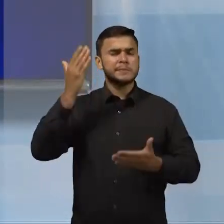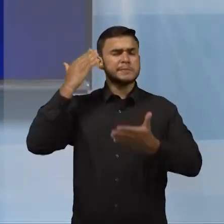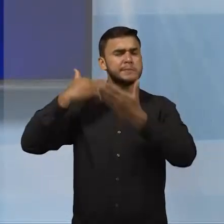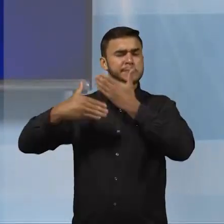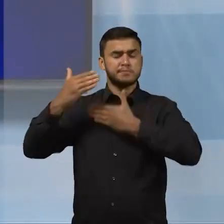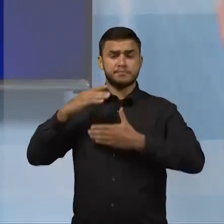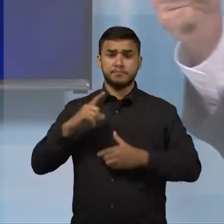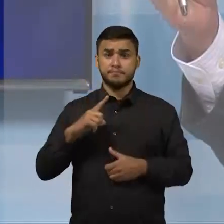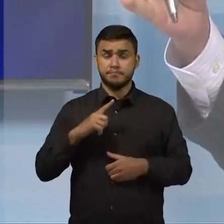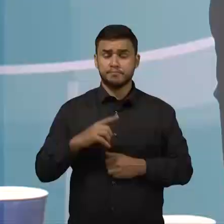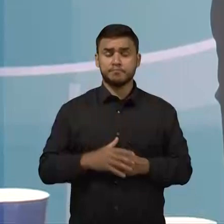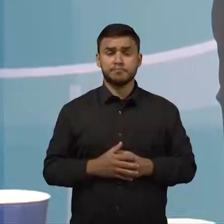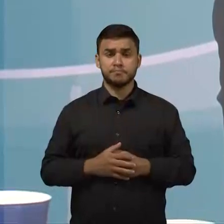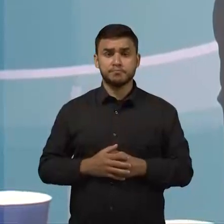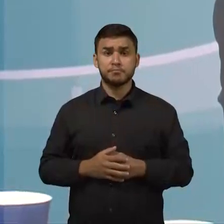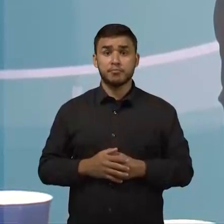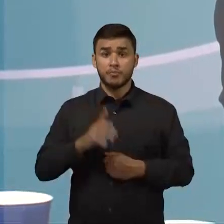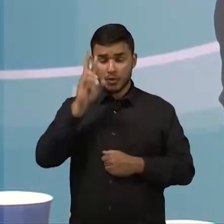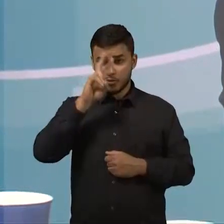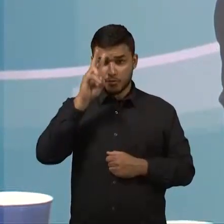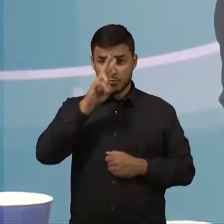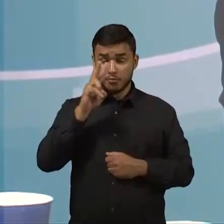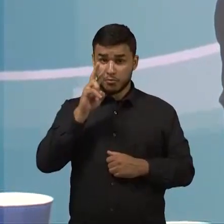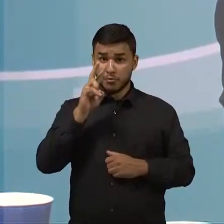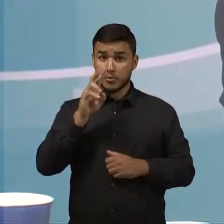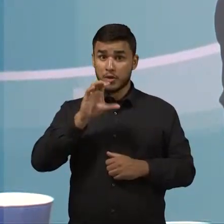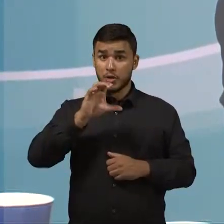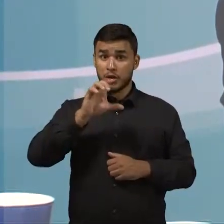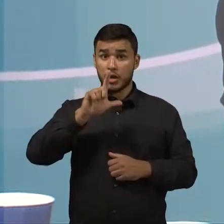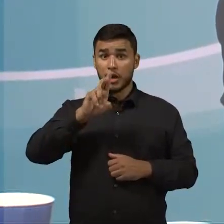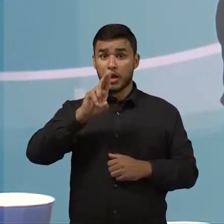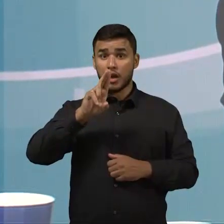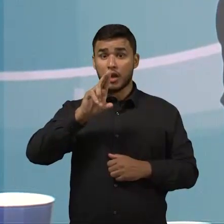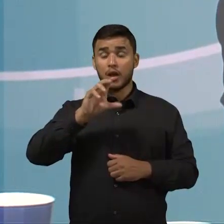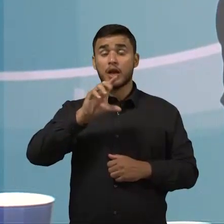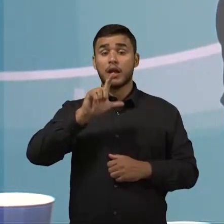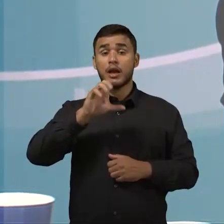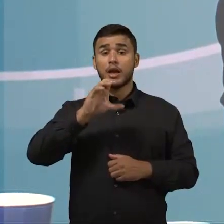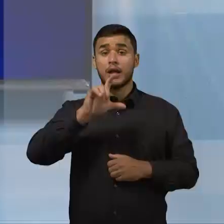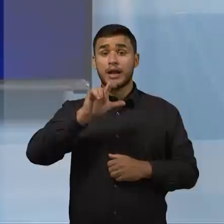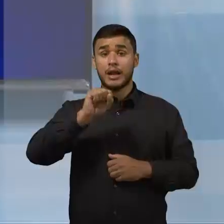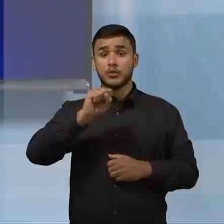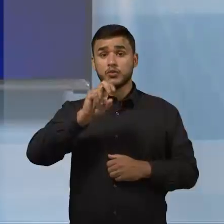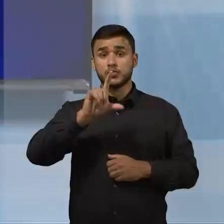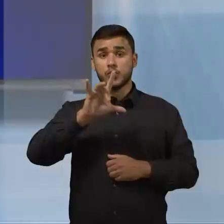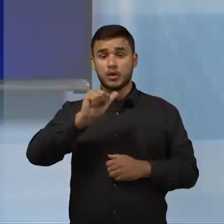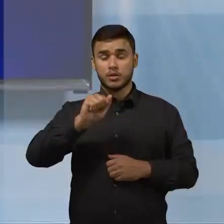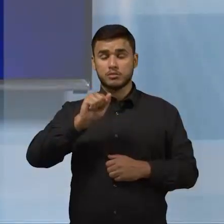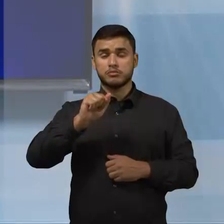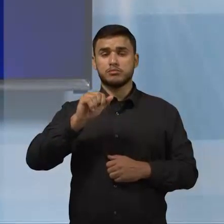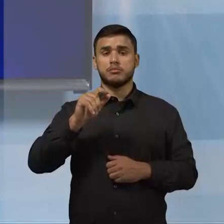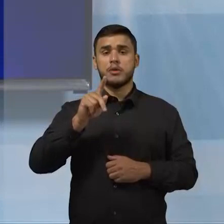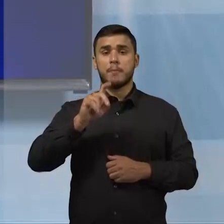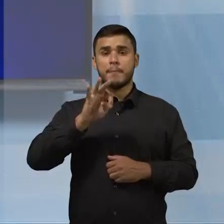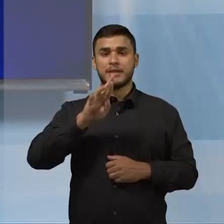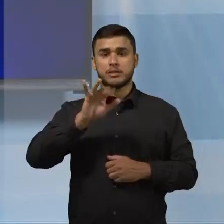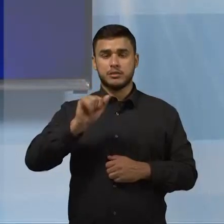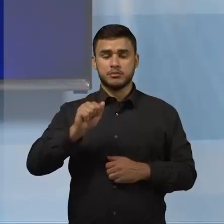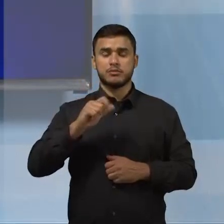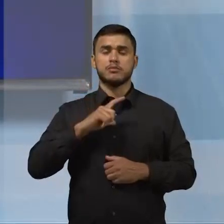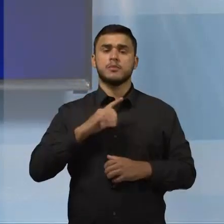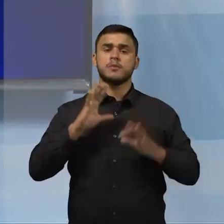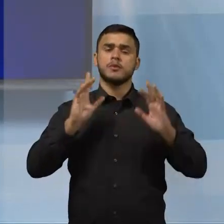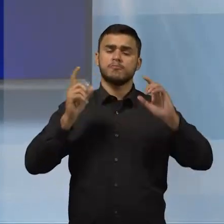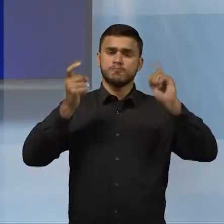quando o Supremo, mudando a cláusula pétrea da Constituição, admitiu por 6 votos a 5. Em liminar, em sede de